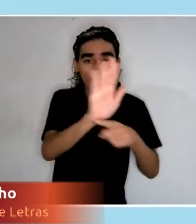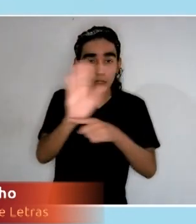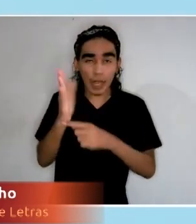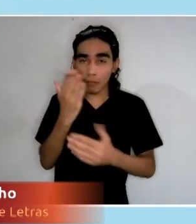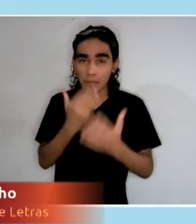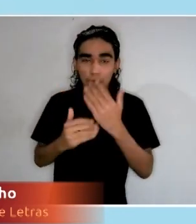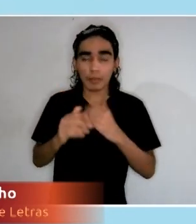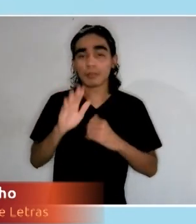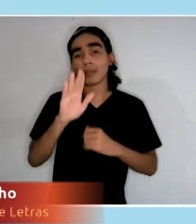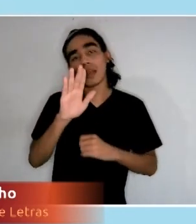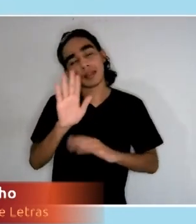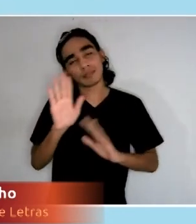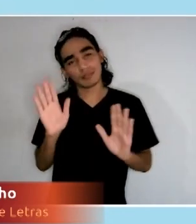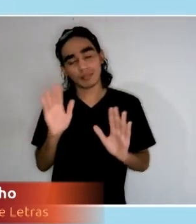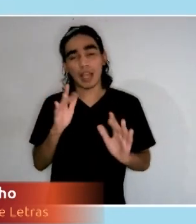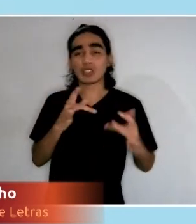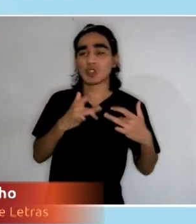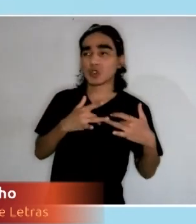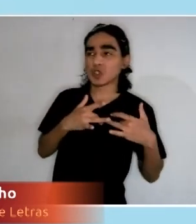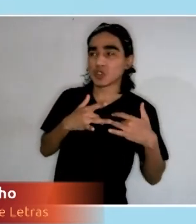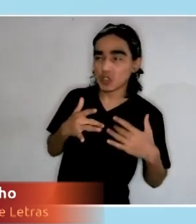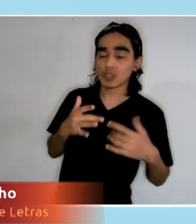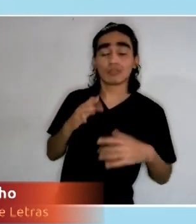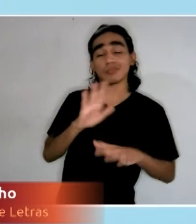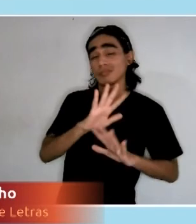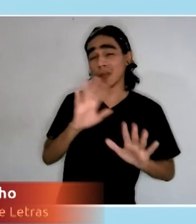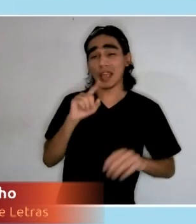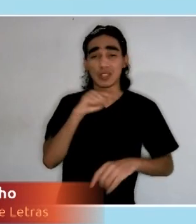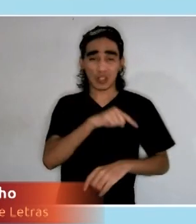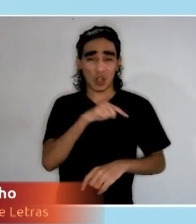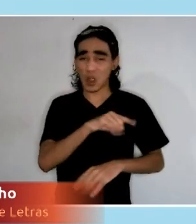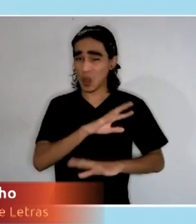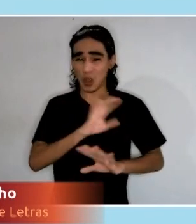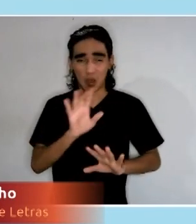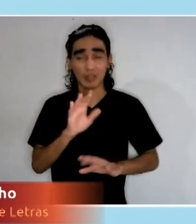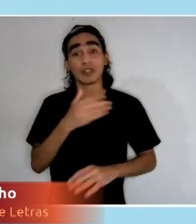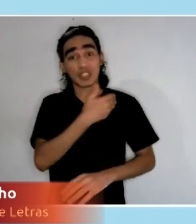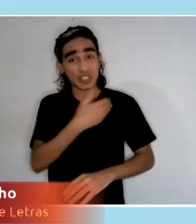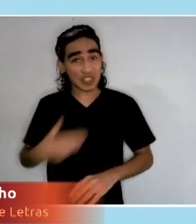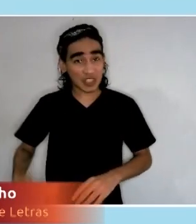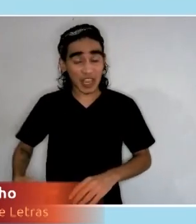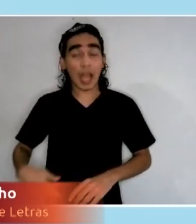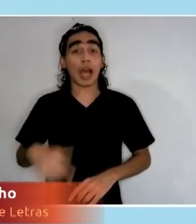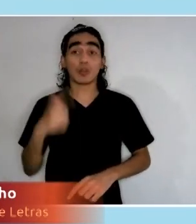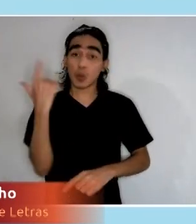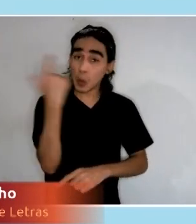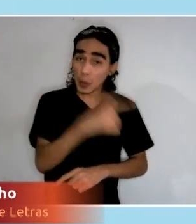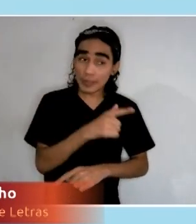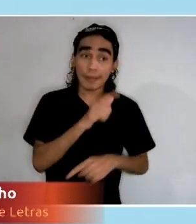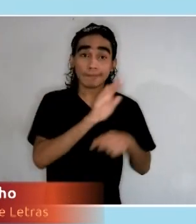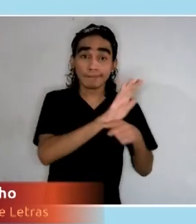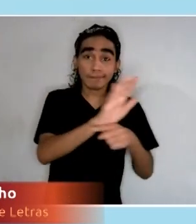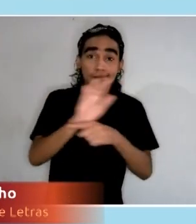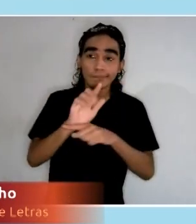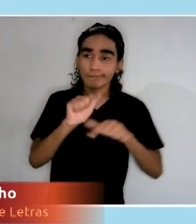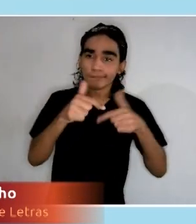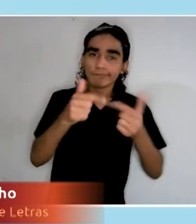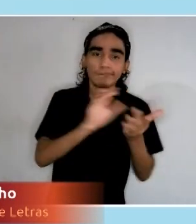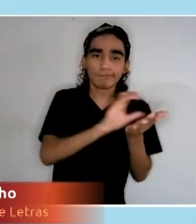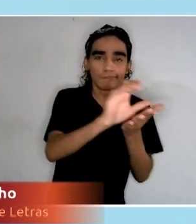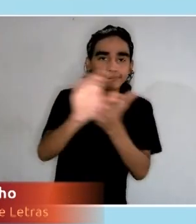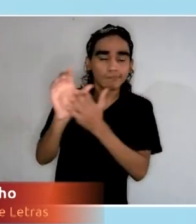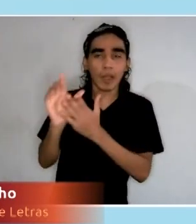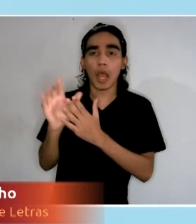da sociedade, né? Essa é uma tarefa do Estado. E só o Estado pode enfrentar adequadamente, e